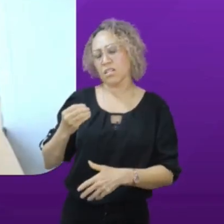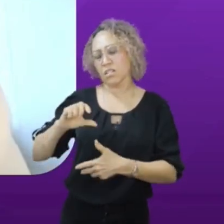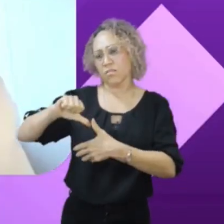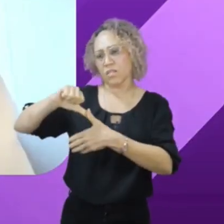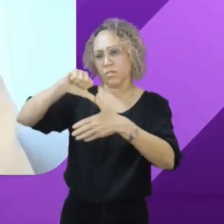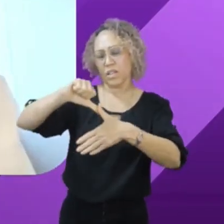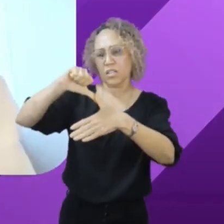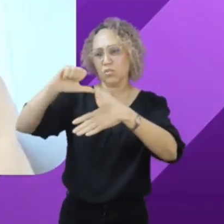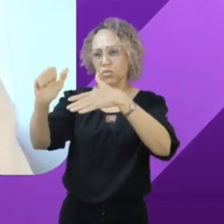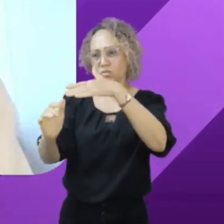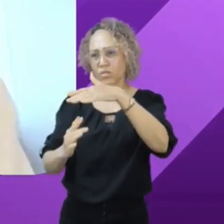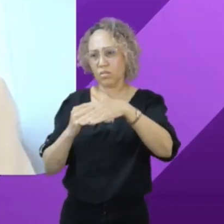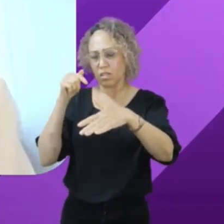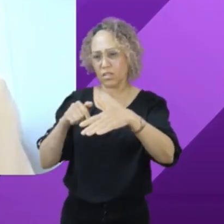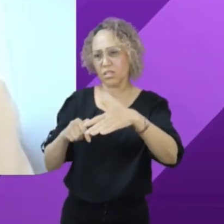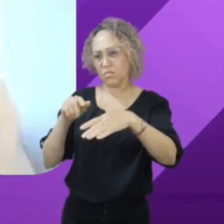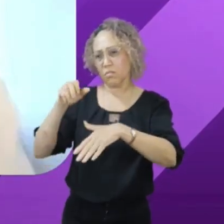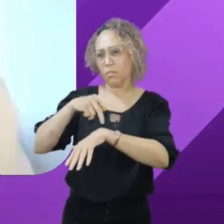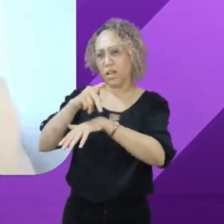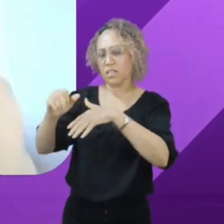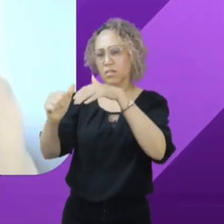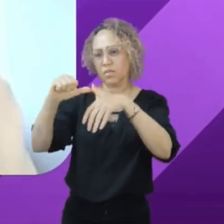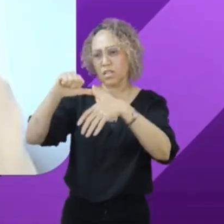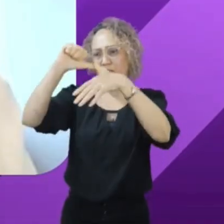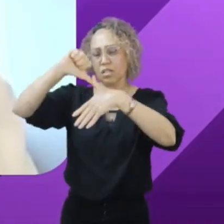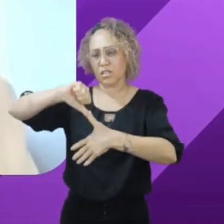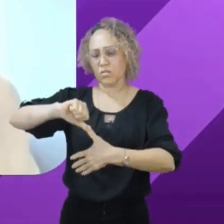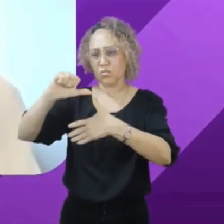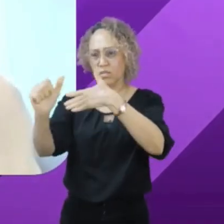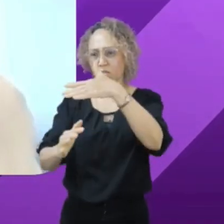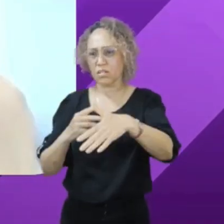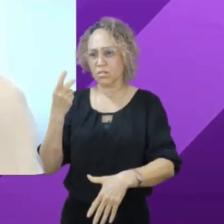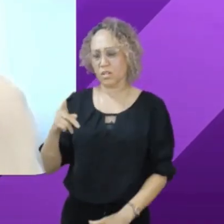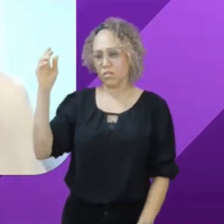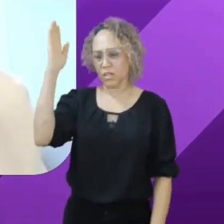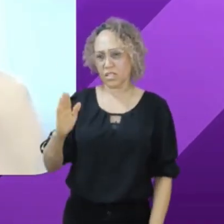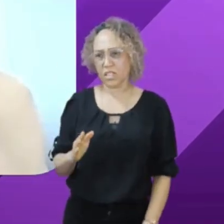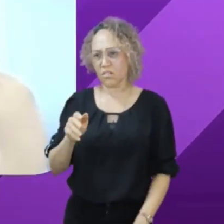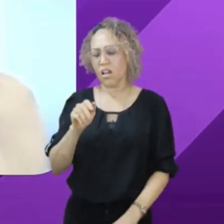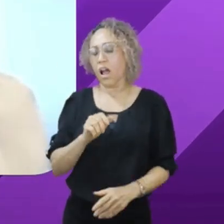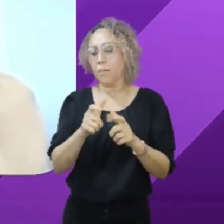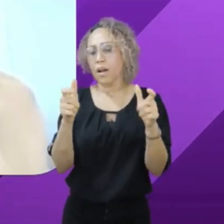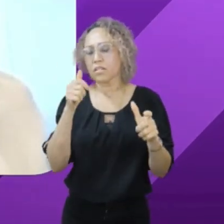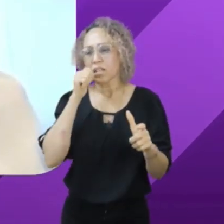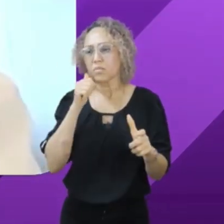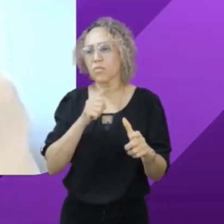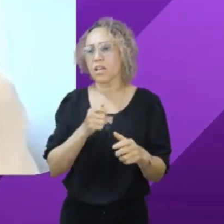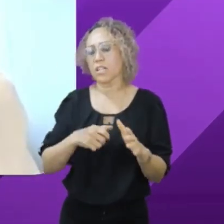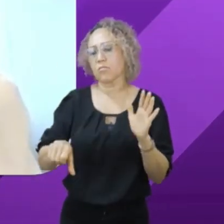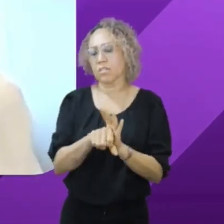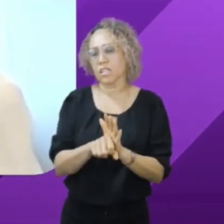essas mulheres, né, em sua grande maioria, respondem por crimes de tráfico de drogas,